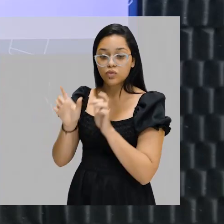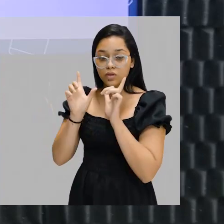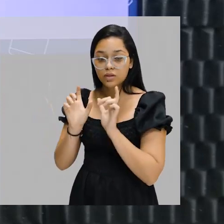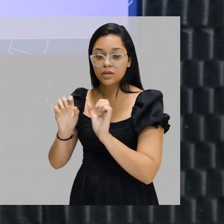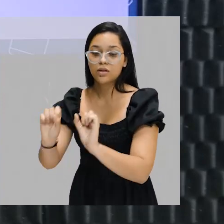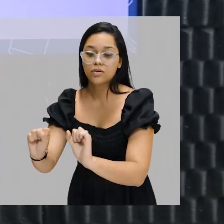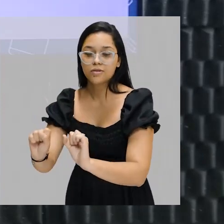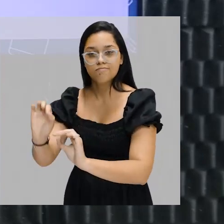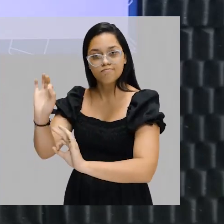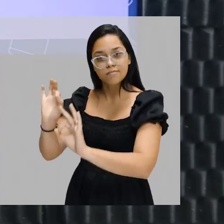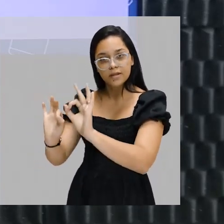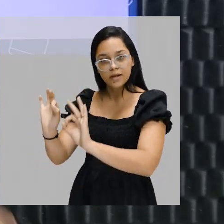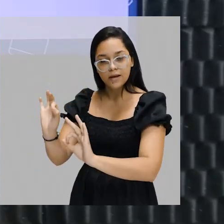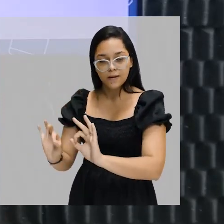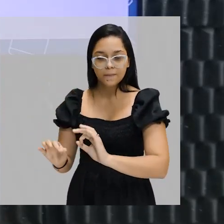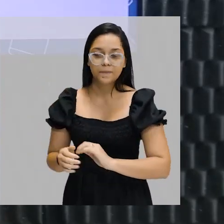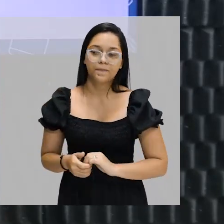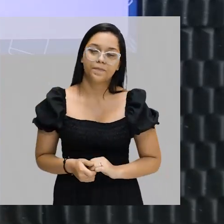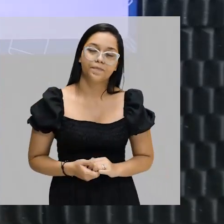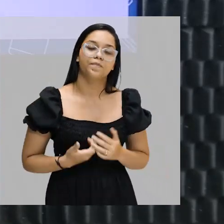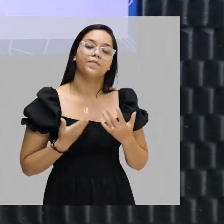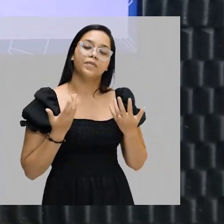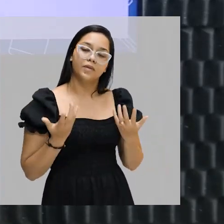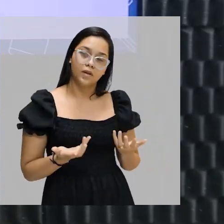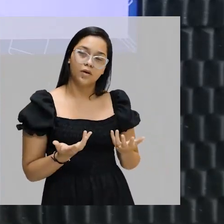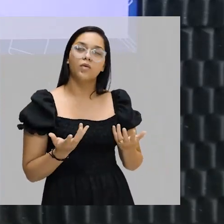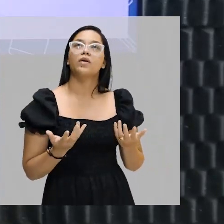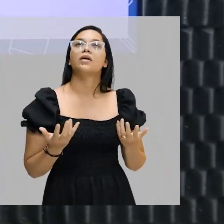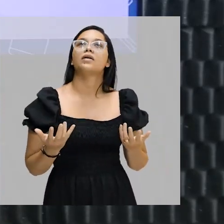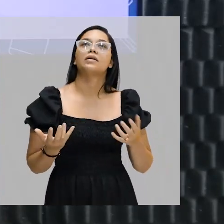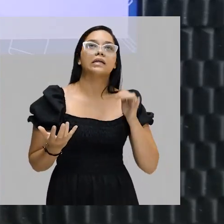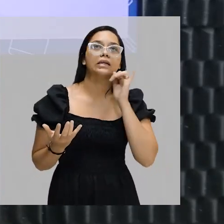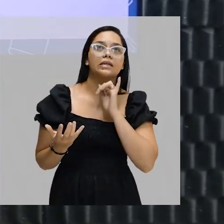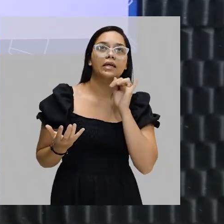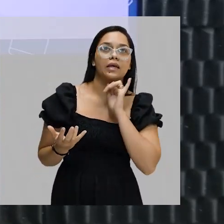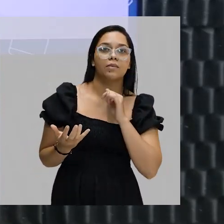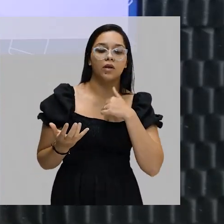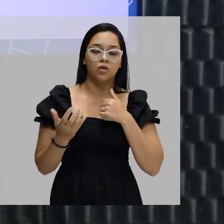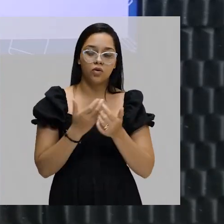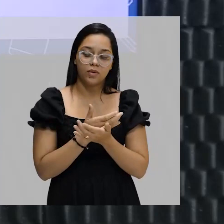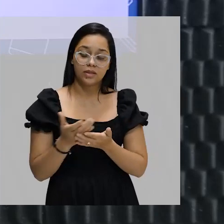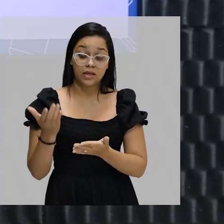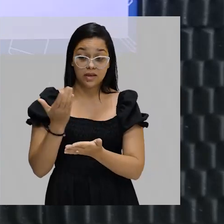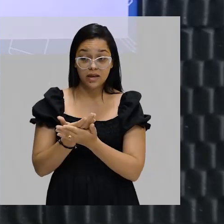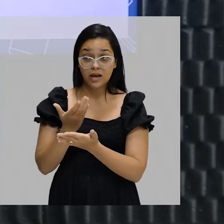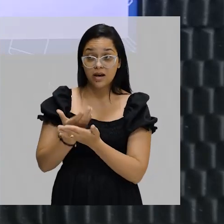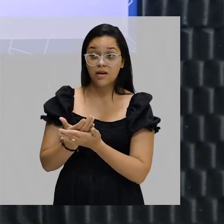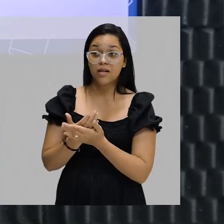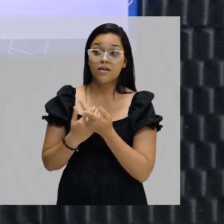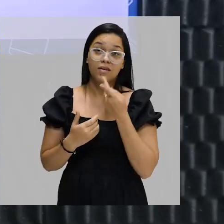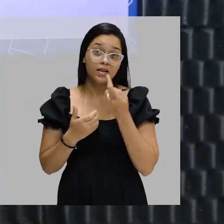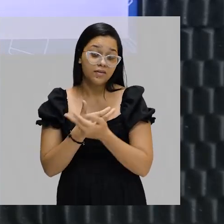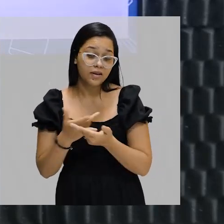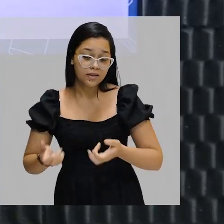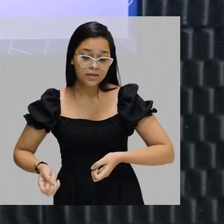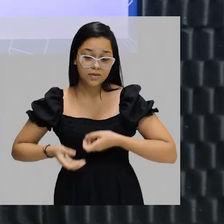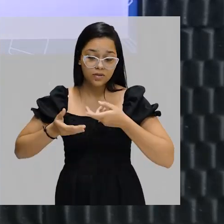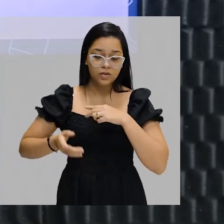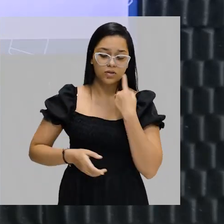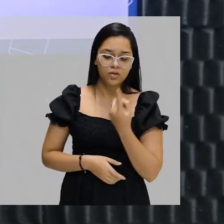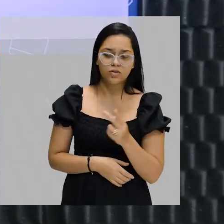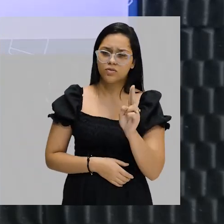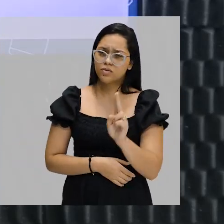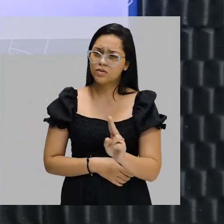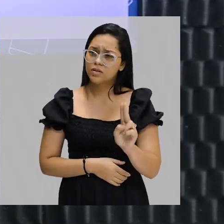estruturas linguísticas mas elaboradas então quando eu iniciar a aula eu falei dessas expressões que nós